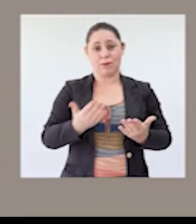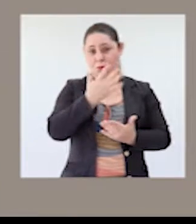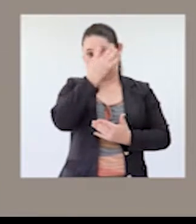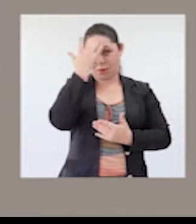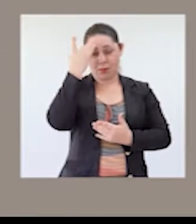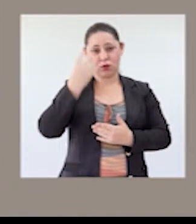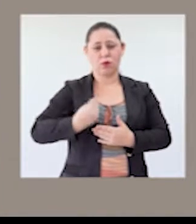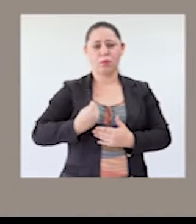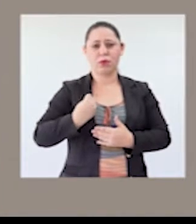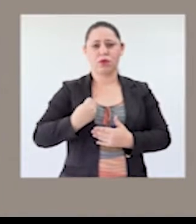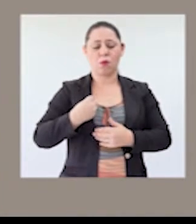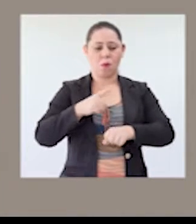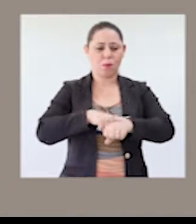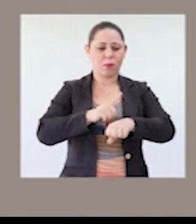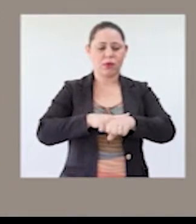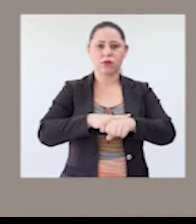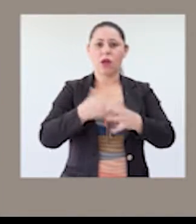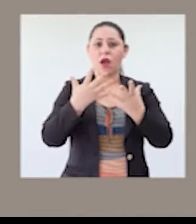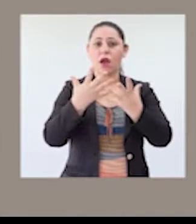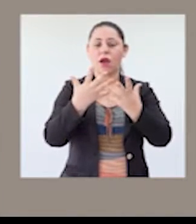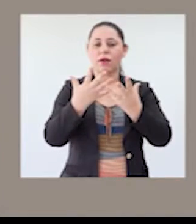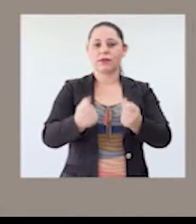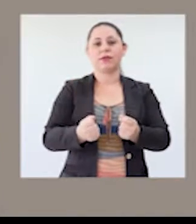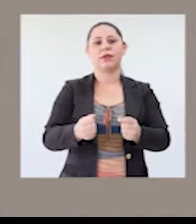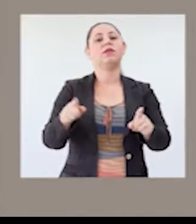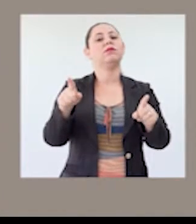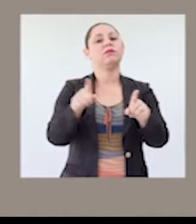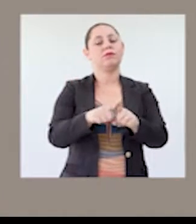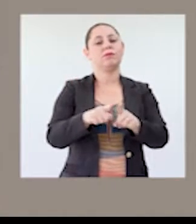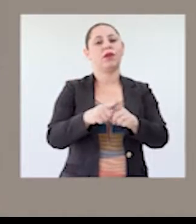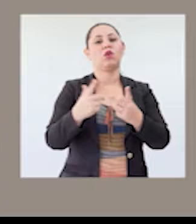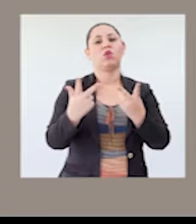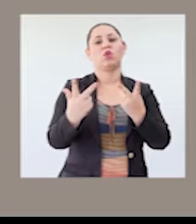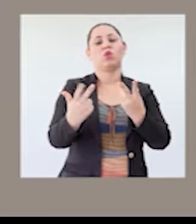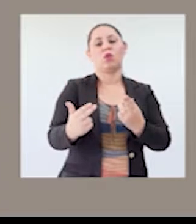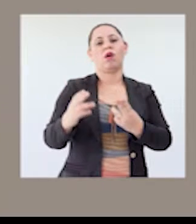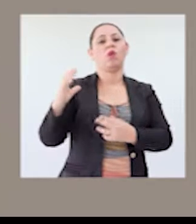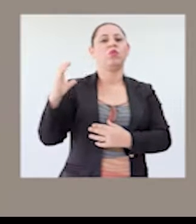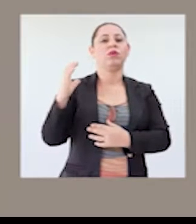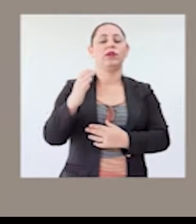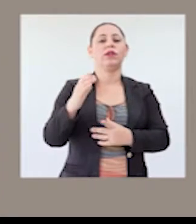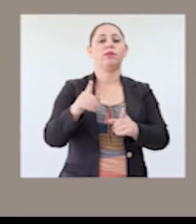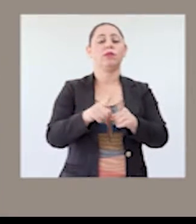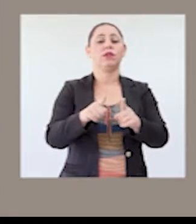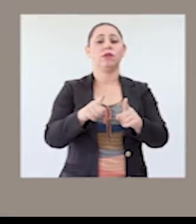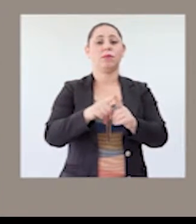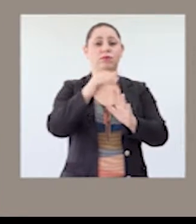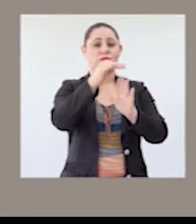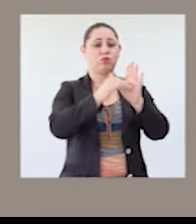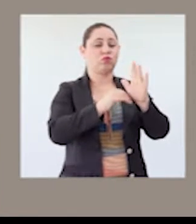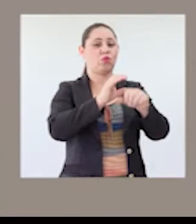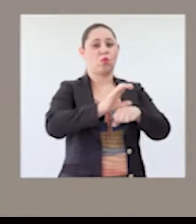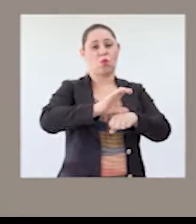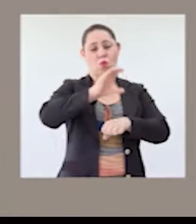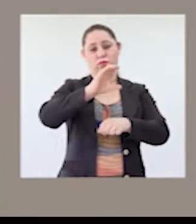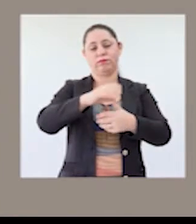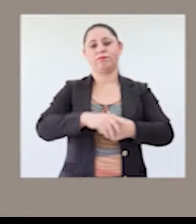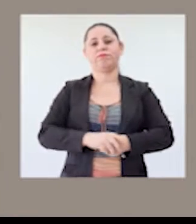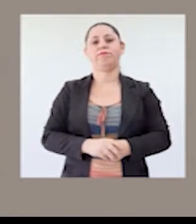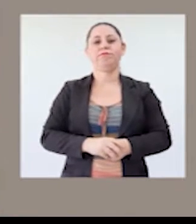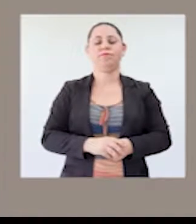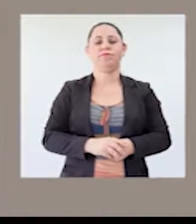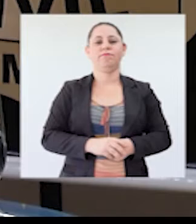O eleitor, a partir do momento que ele aceita, ele acaba também se tornando sujeito ativo do crime.